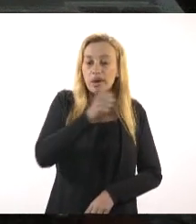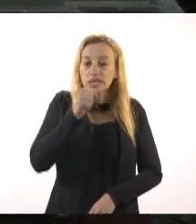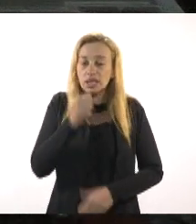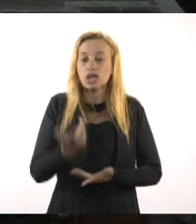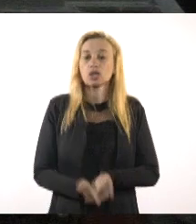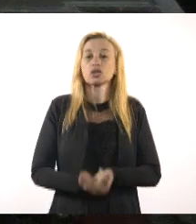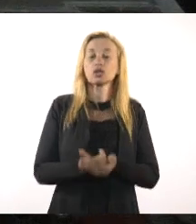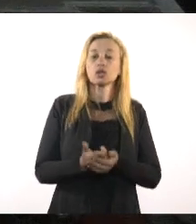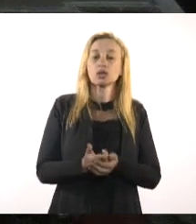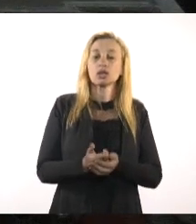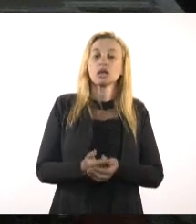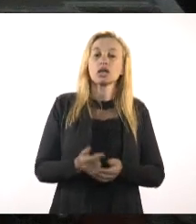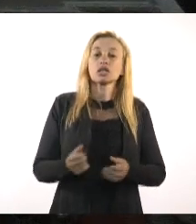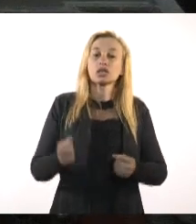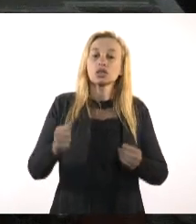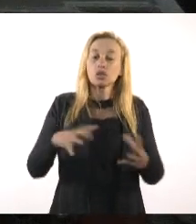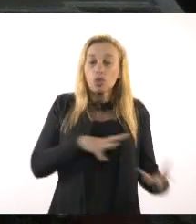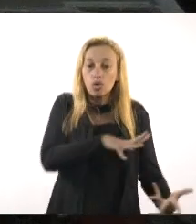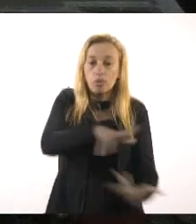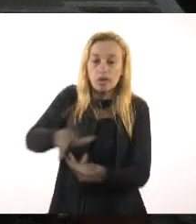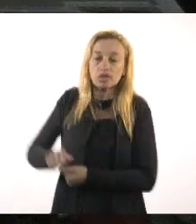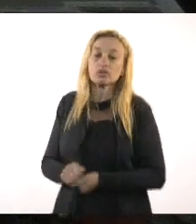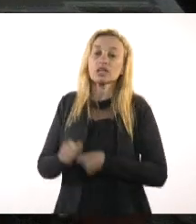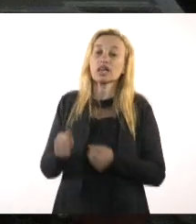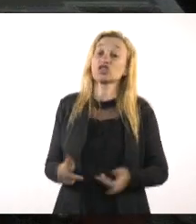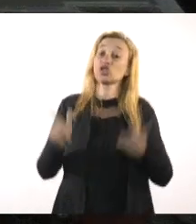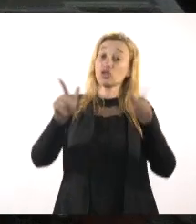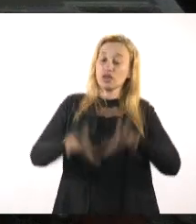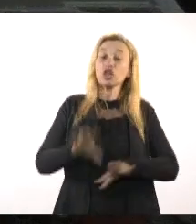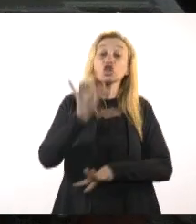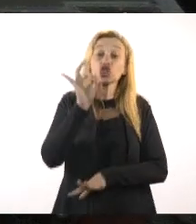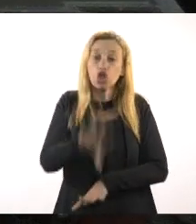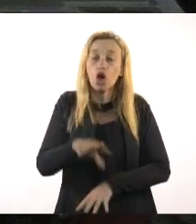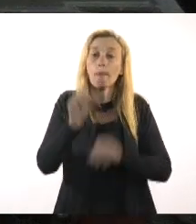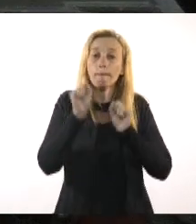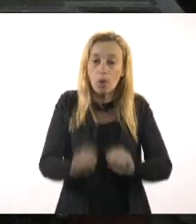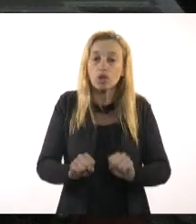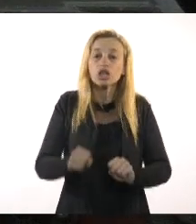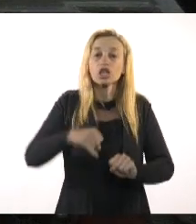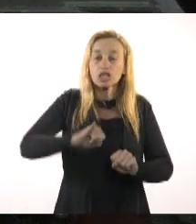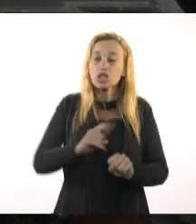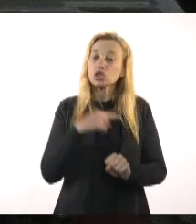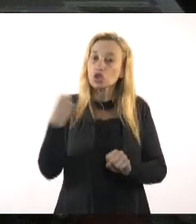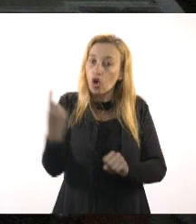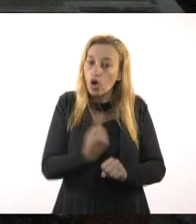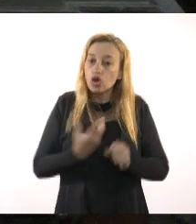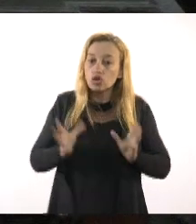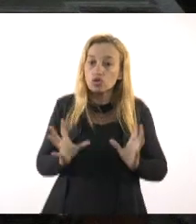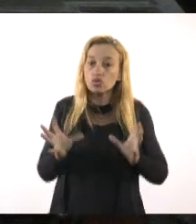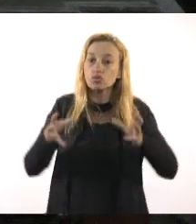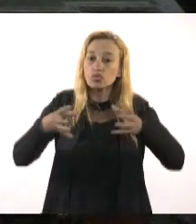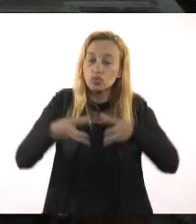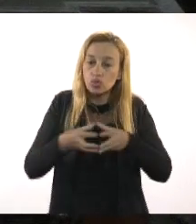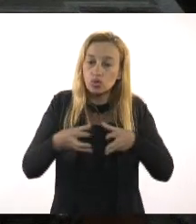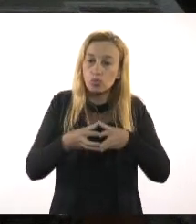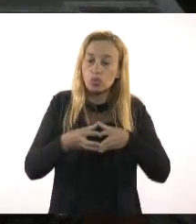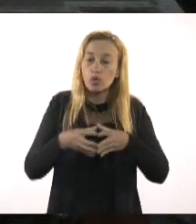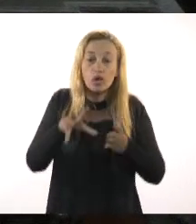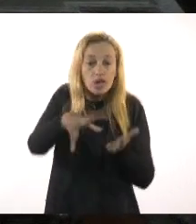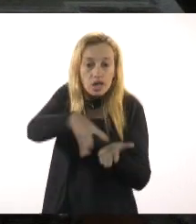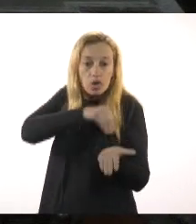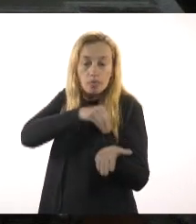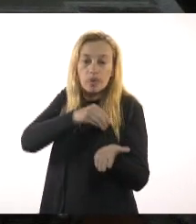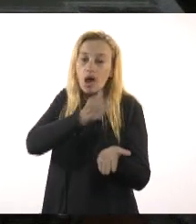da globalização, da indiferença, só será possível se nos dispusermos a imitar o bom samaritano. E o